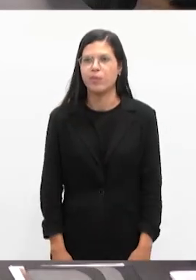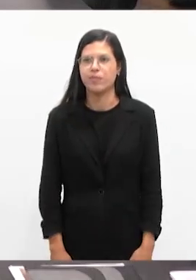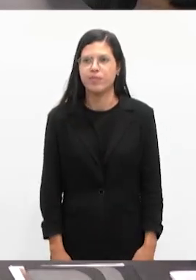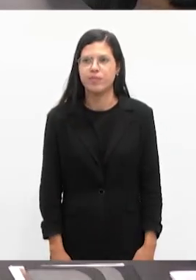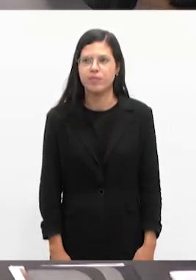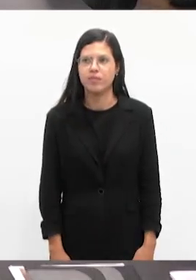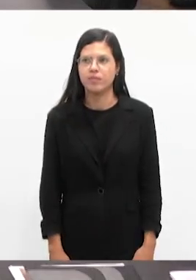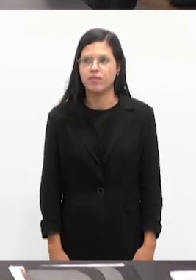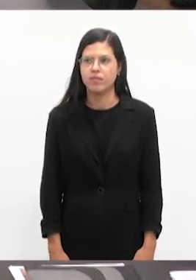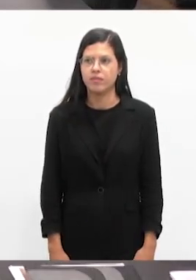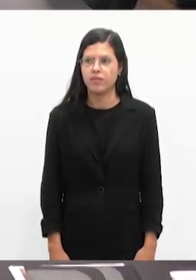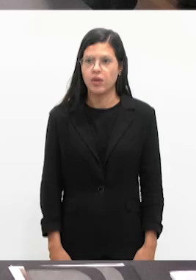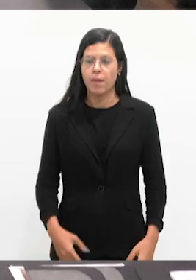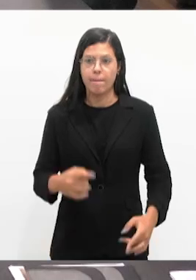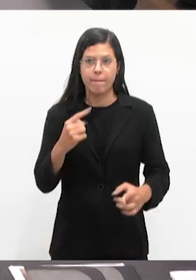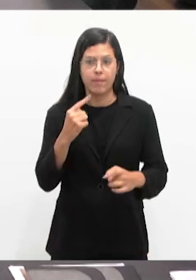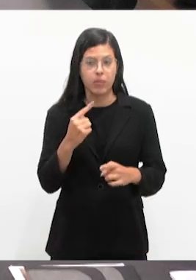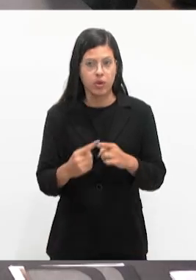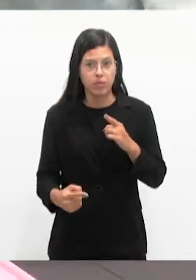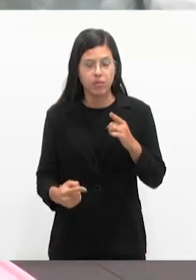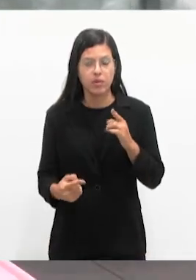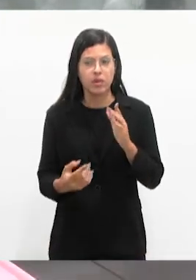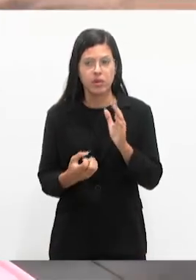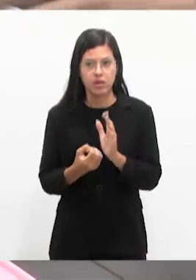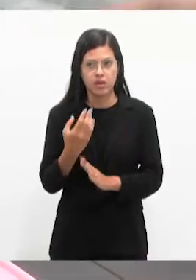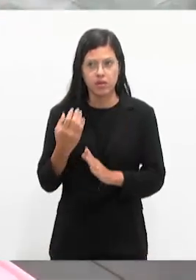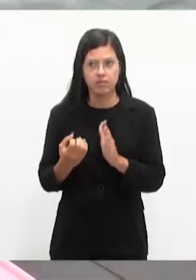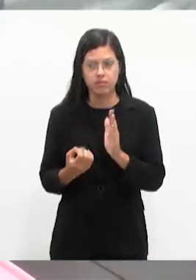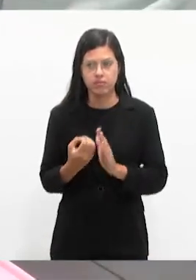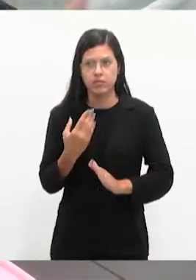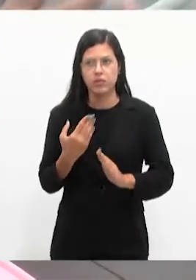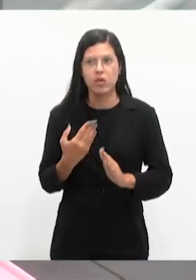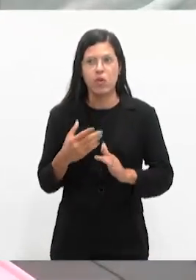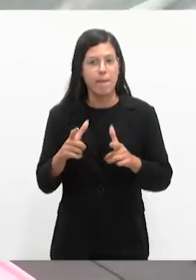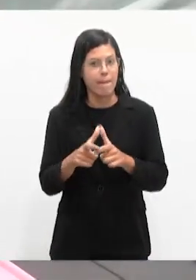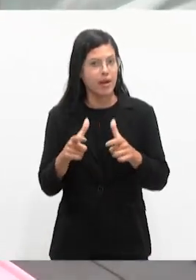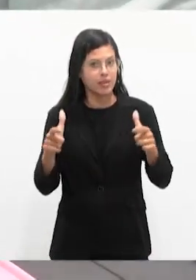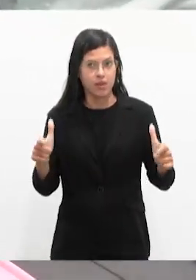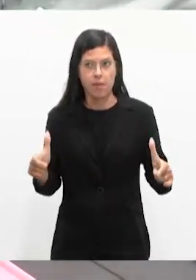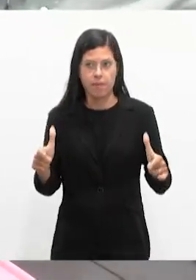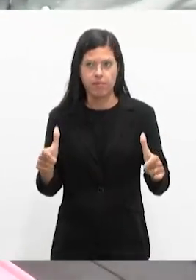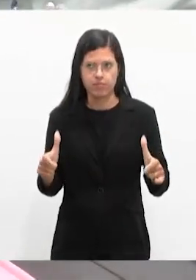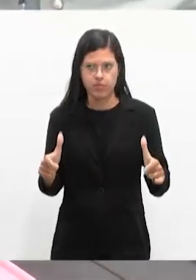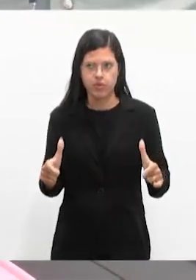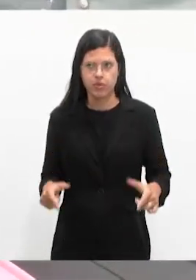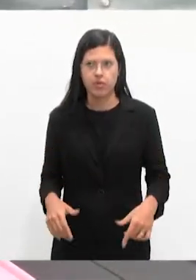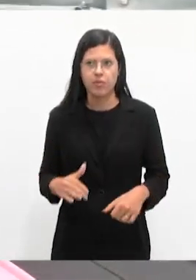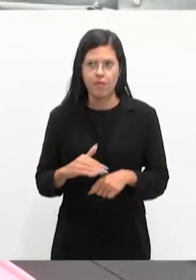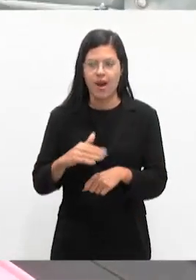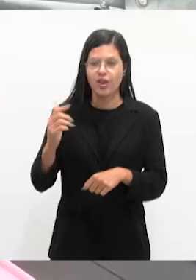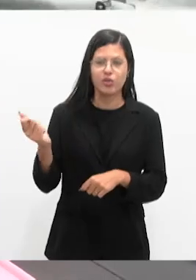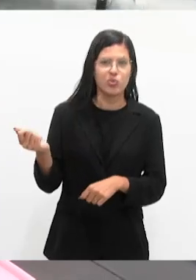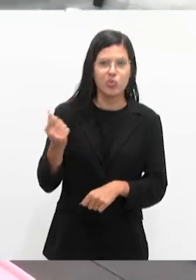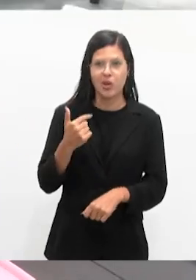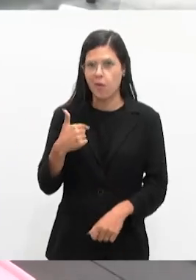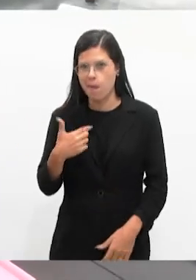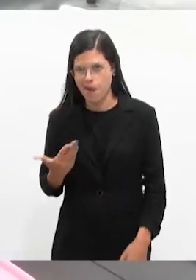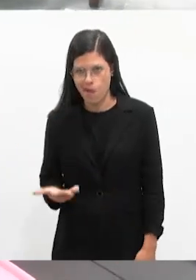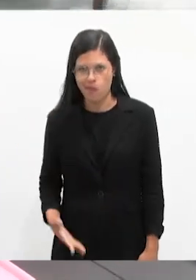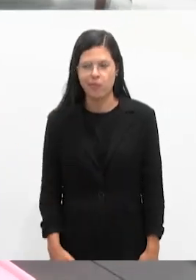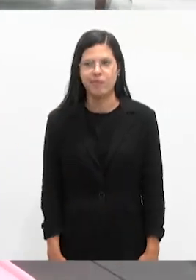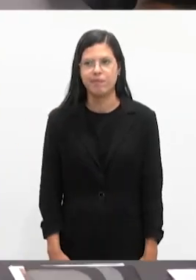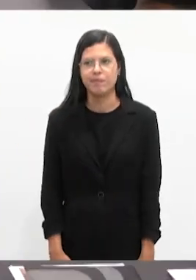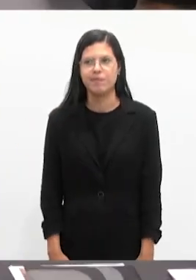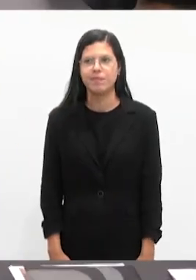fica proibida a fabricação e a conservação. É mais amplo ainda. É mais radical do que eu. O